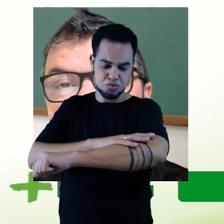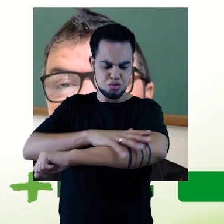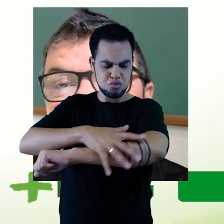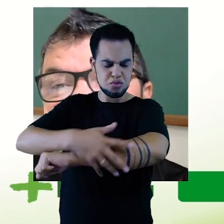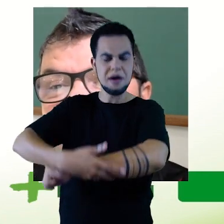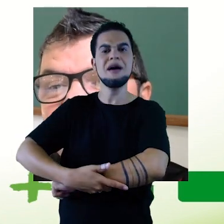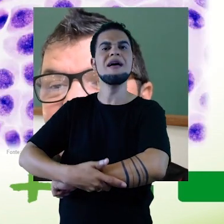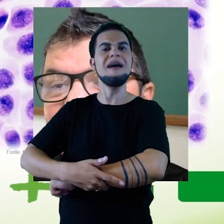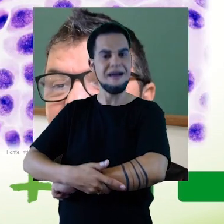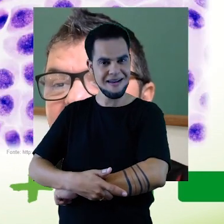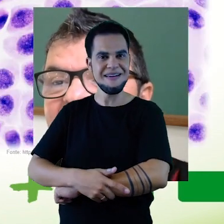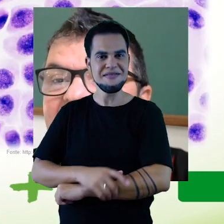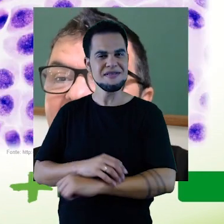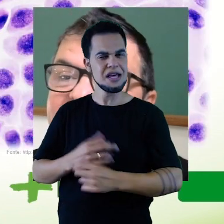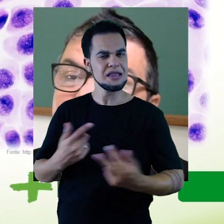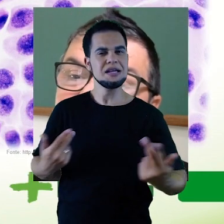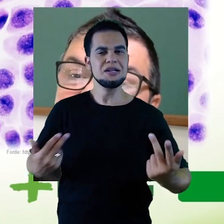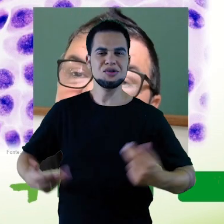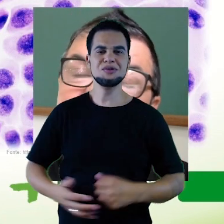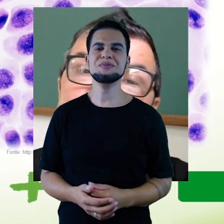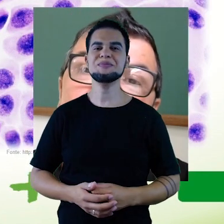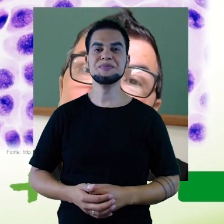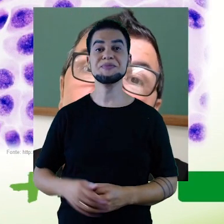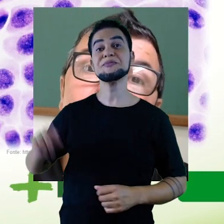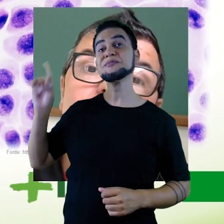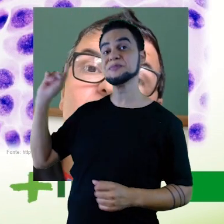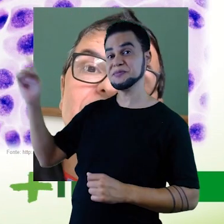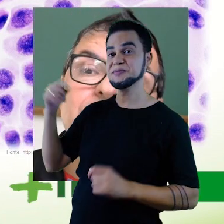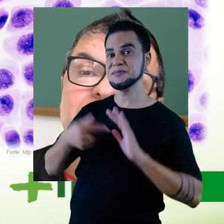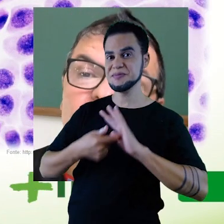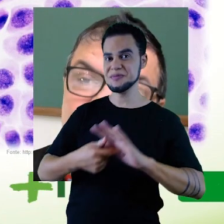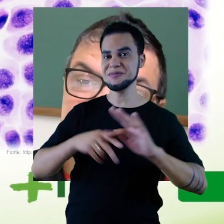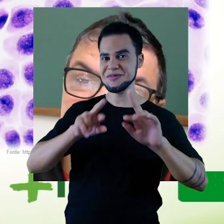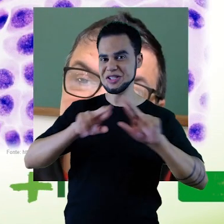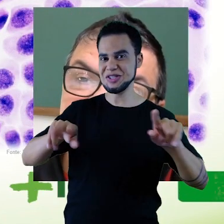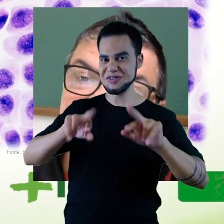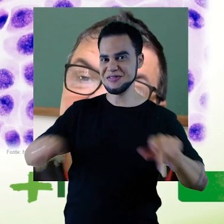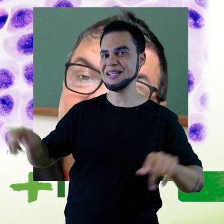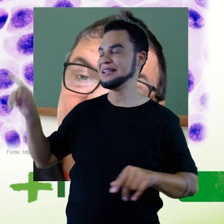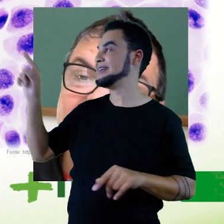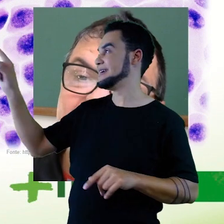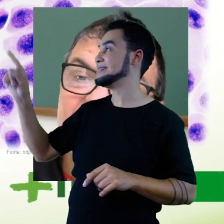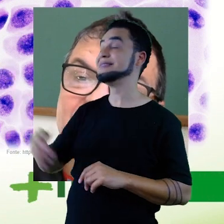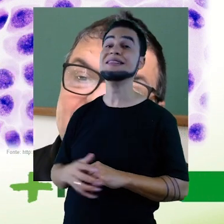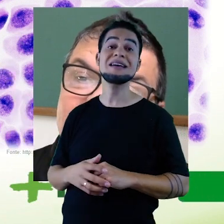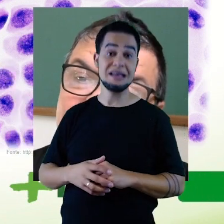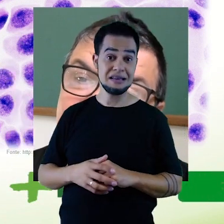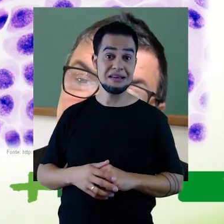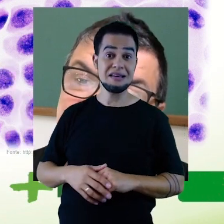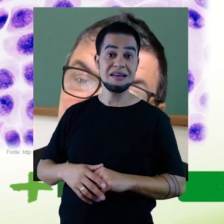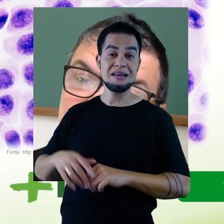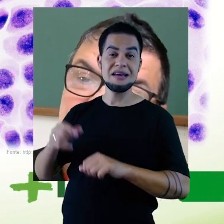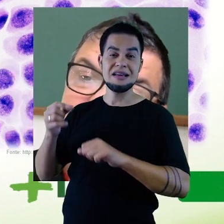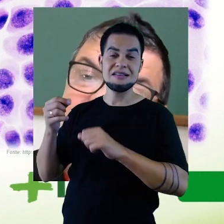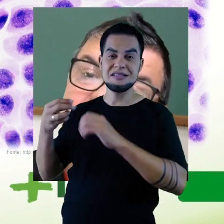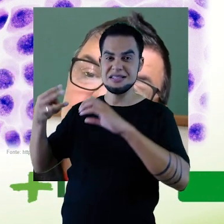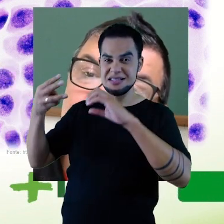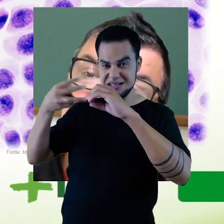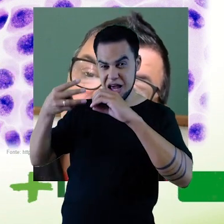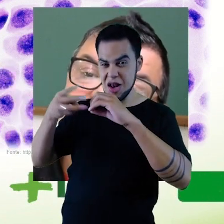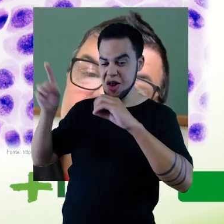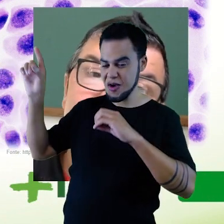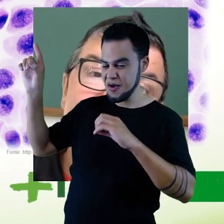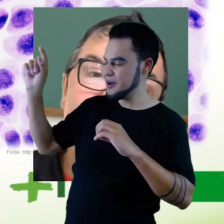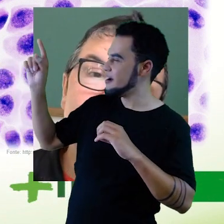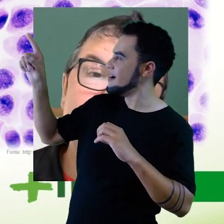machucado. Aí olha aqui do lado. Aqui está mostrando diferentes figuras mitóticas, ó. Essa célula aqui, tá vendo? Essa célula que eu estou passando o